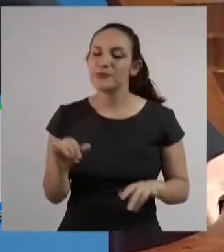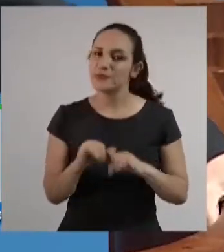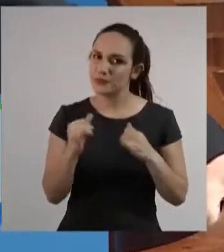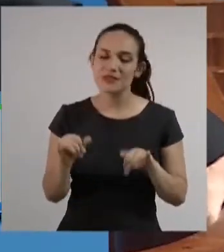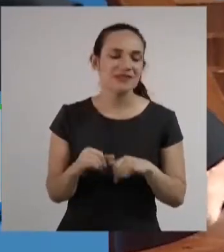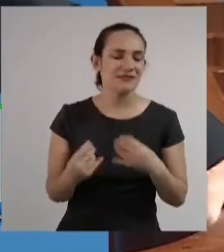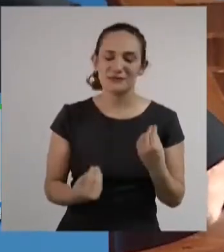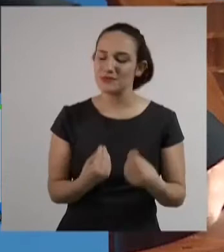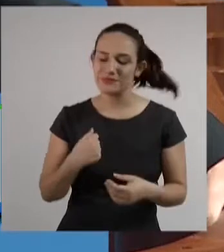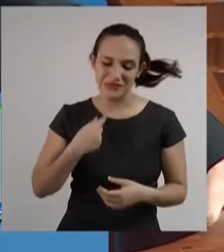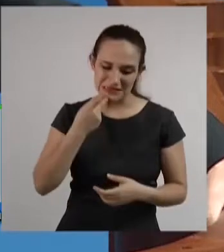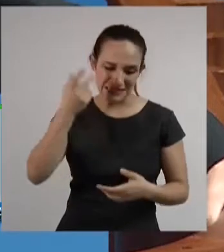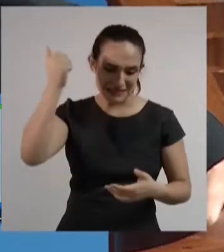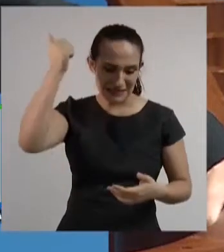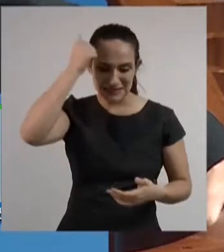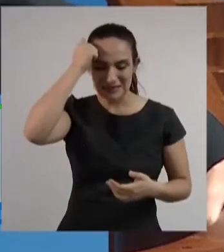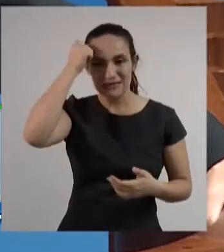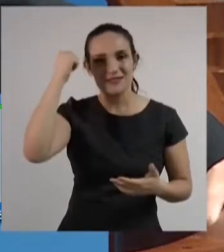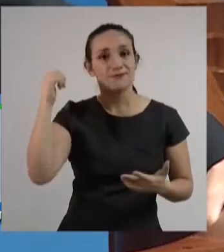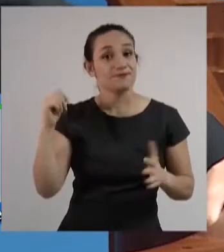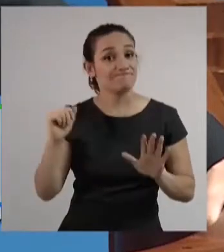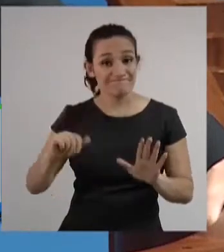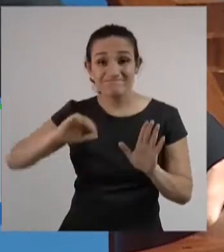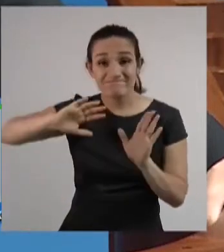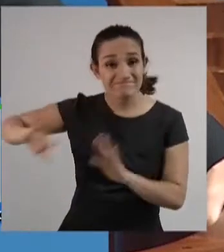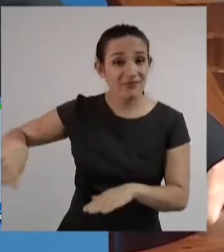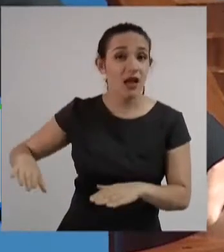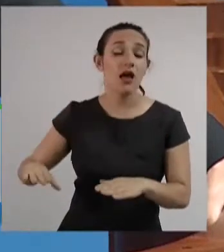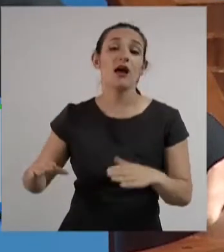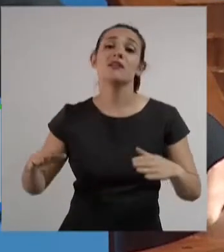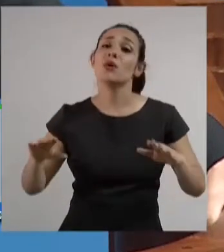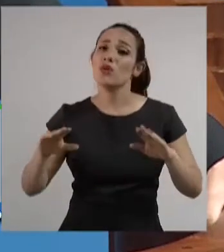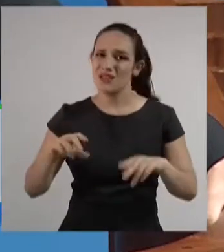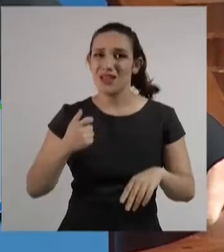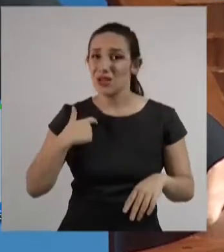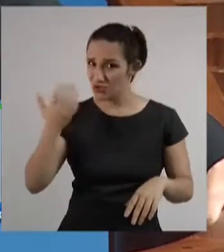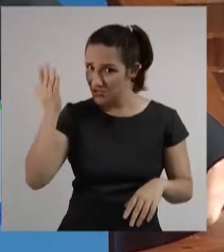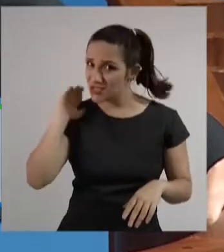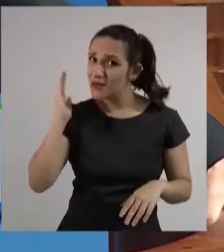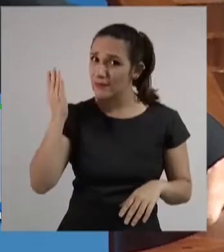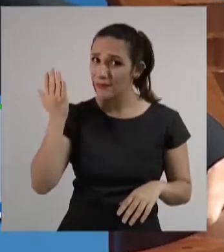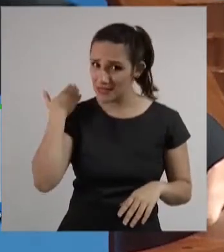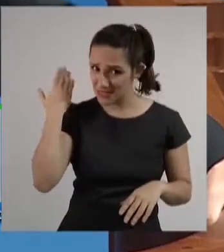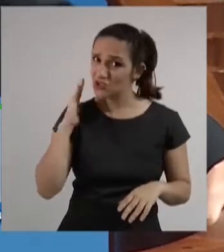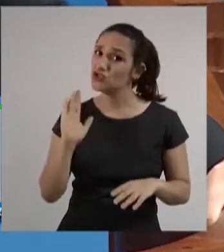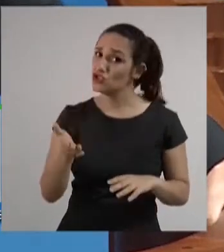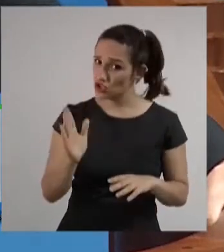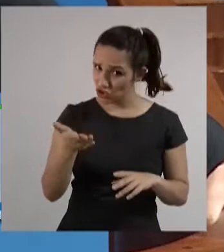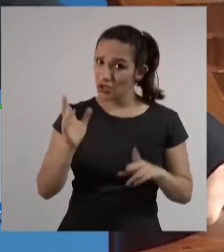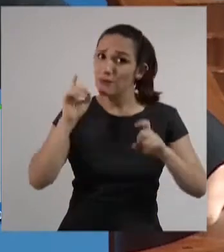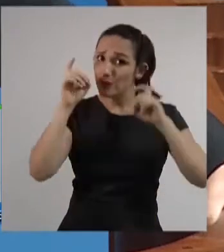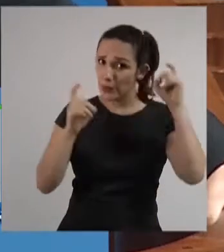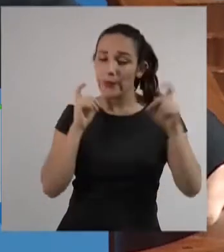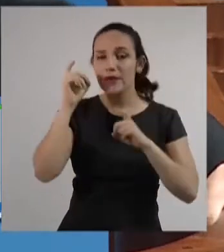falou. Então, se nós já estávamos preocupados antes da eleição, porque